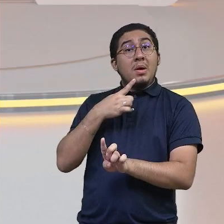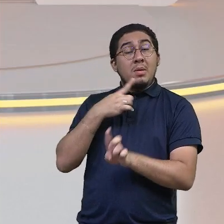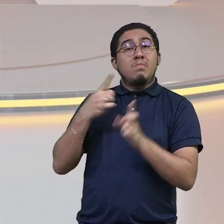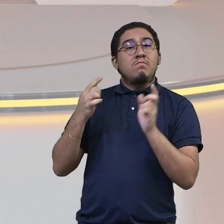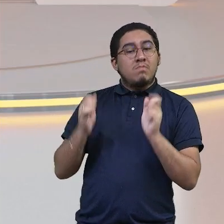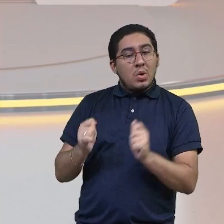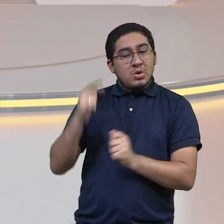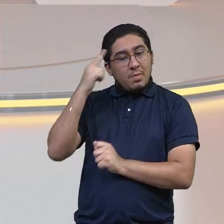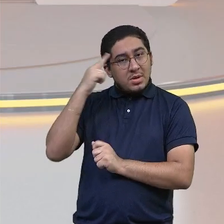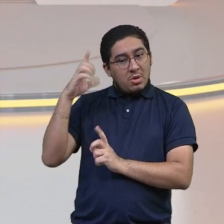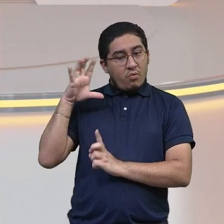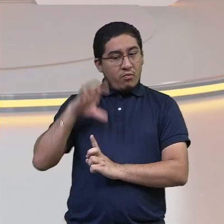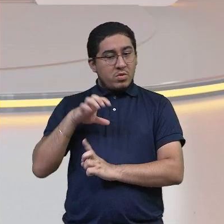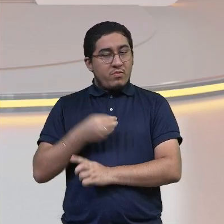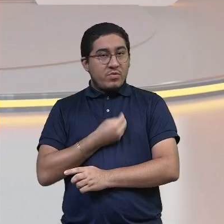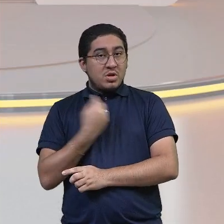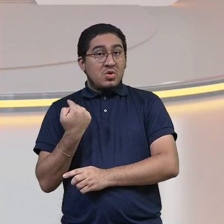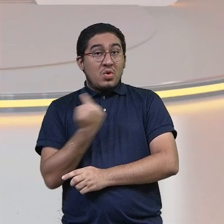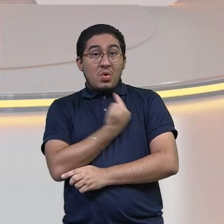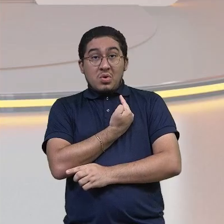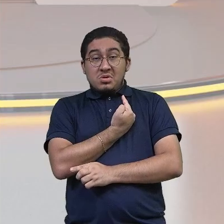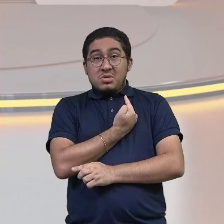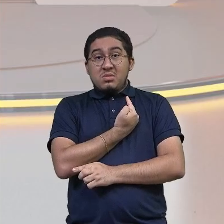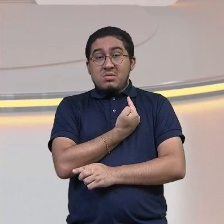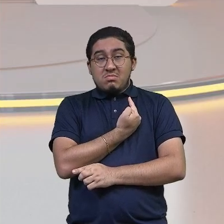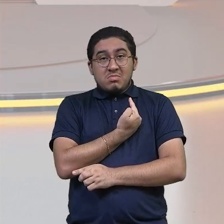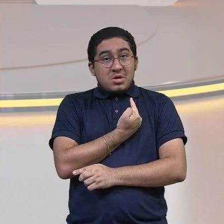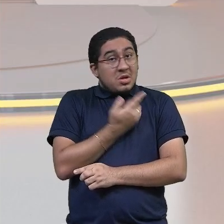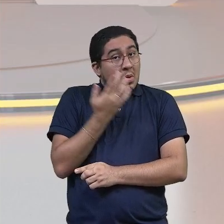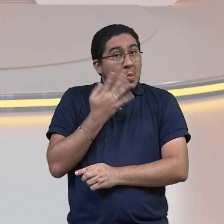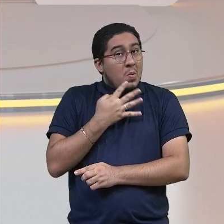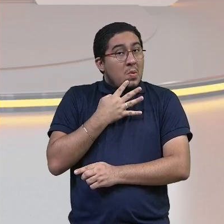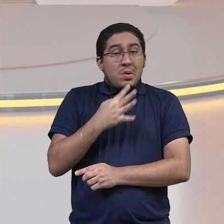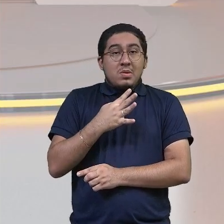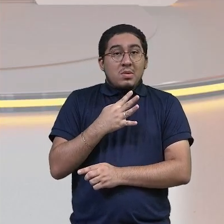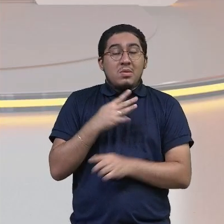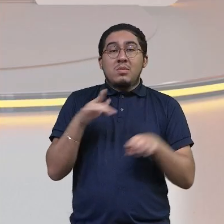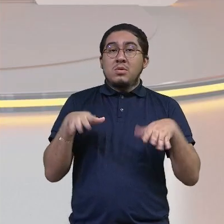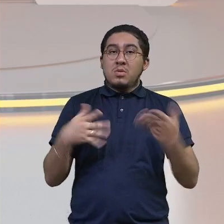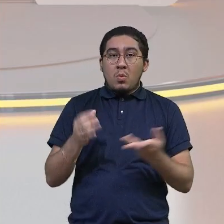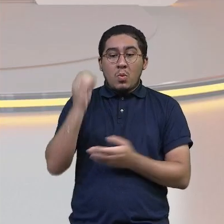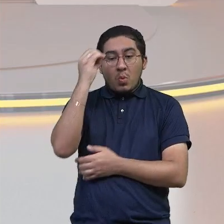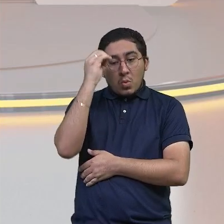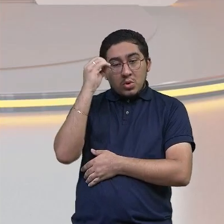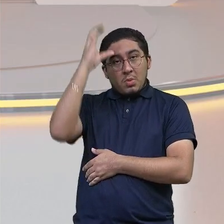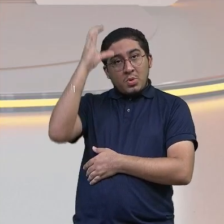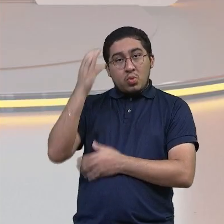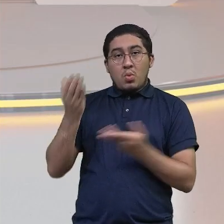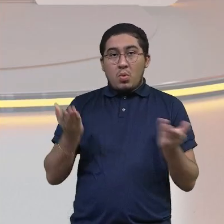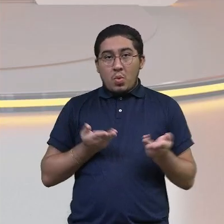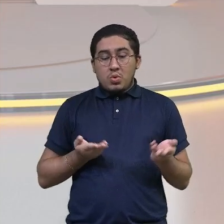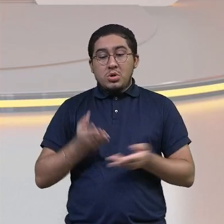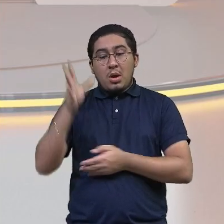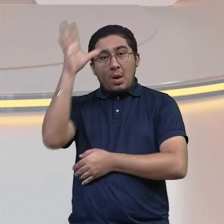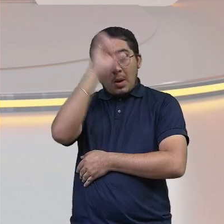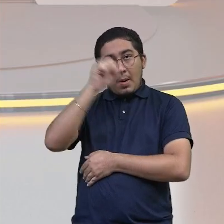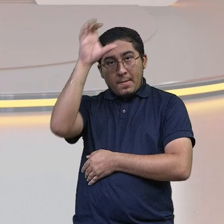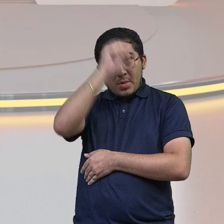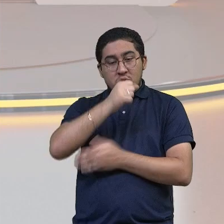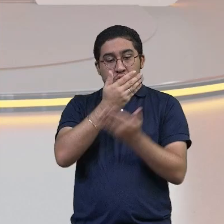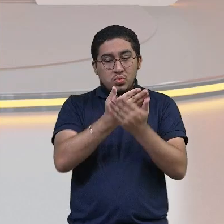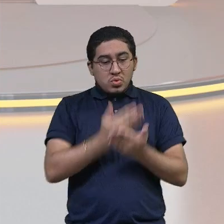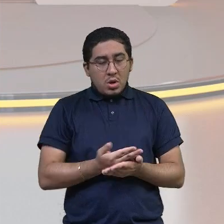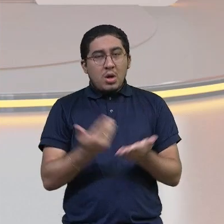afetar as nossas vidas de uma forma que a gente nem espera. Ou seja, o conhecimento que você adquire aqui estudando história ou lendo